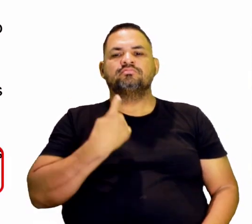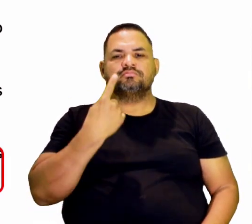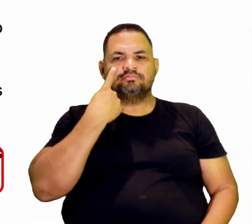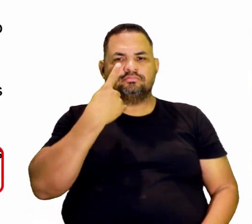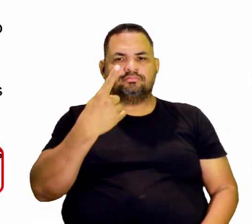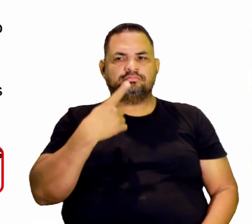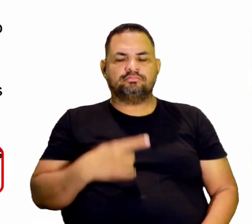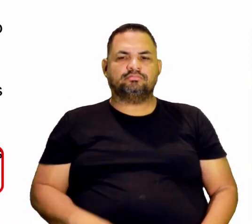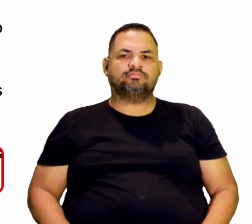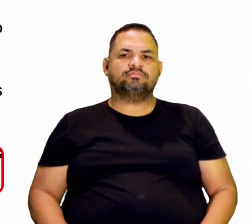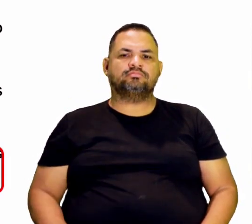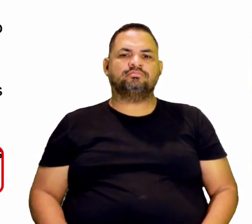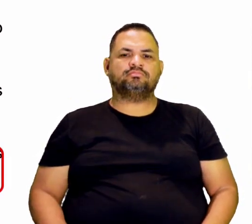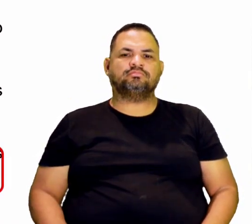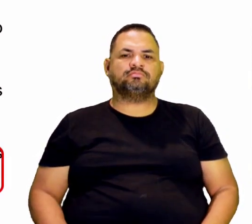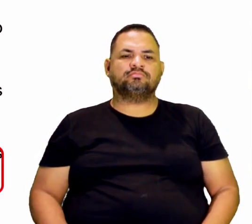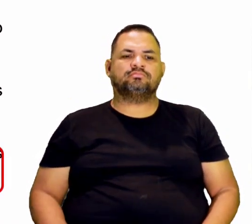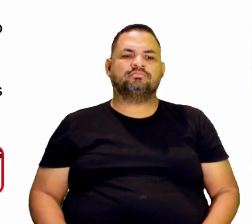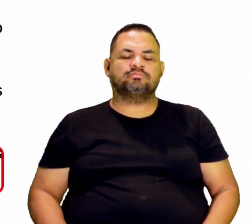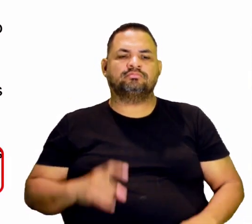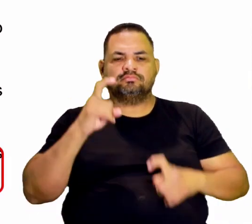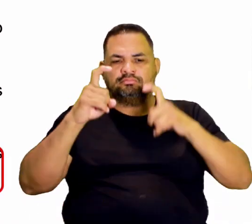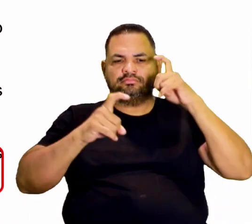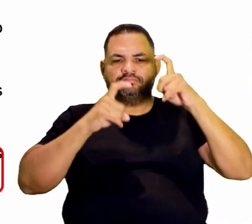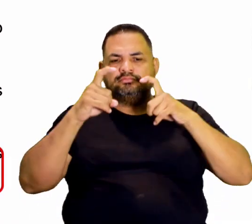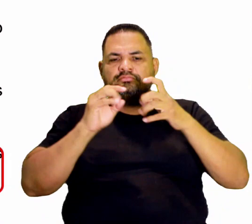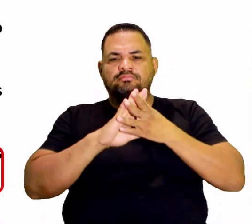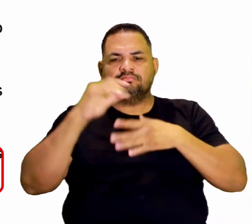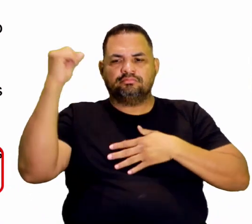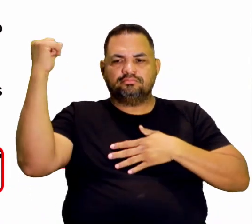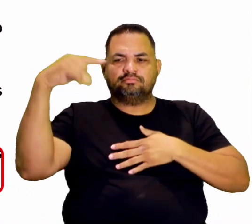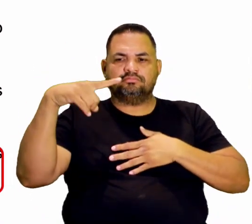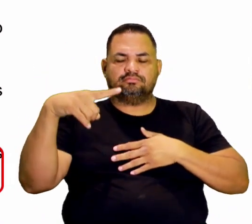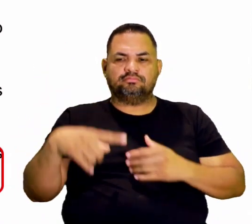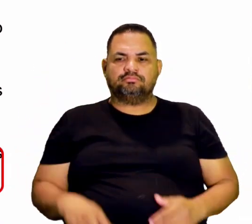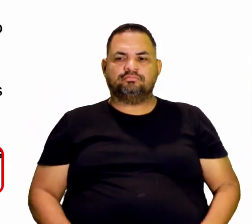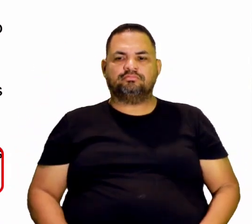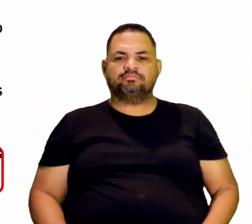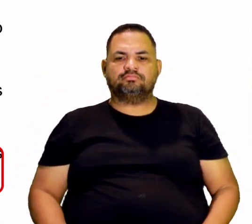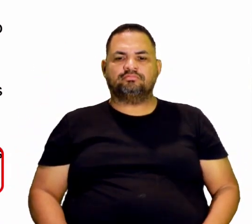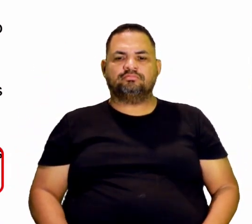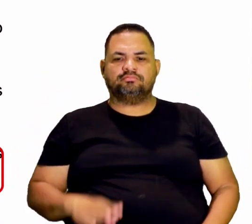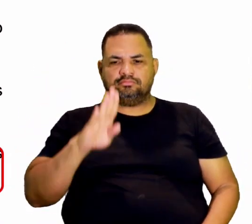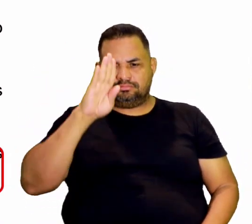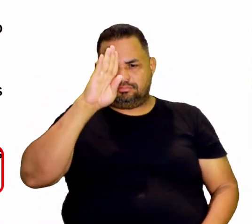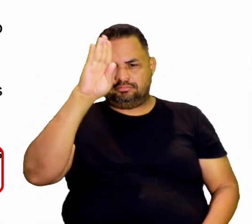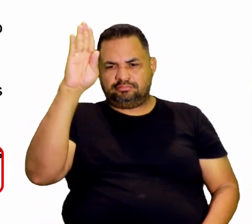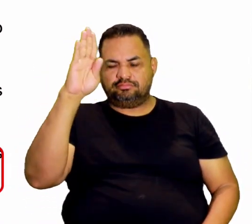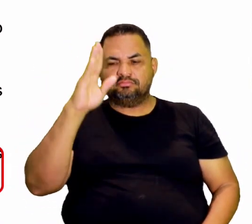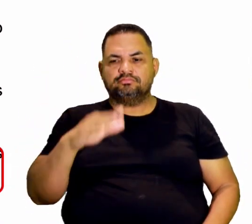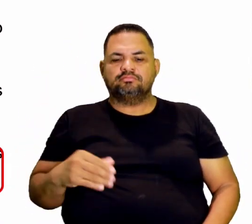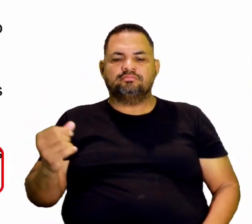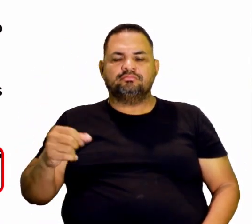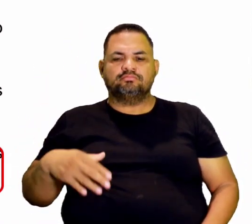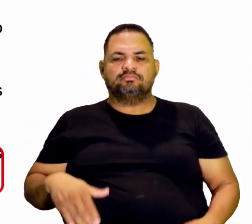que a preocupação com a luminosidade e principalmente sua